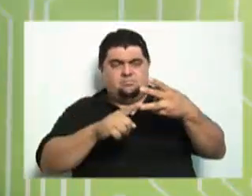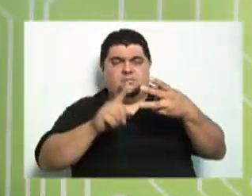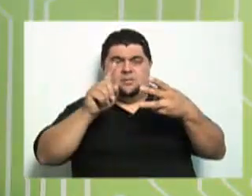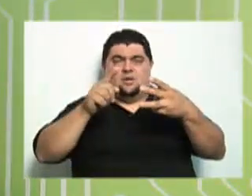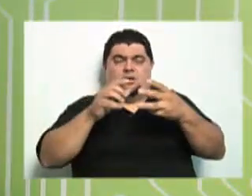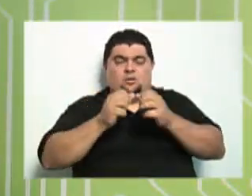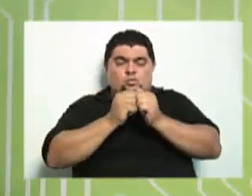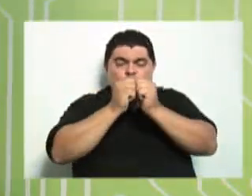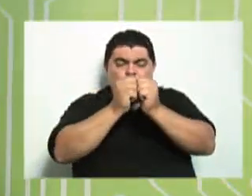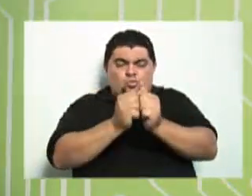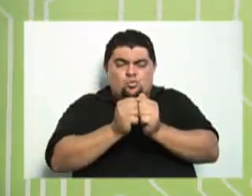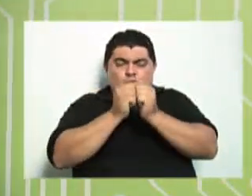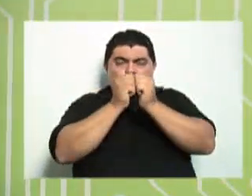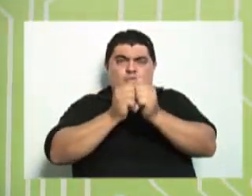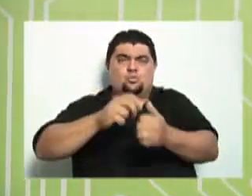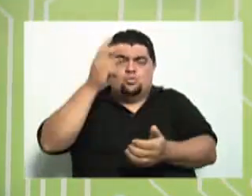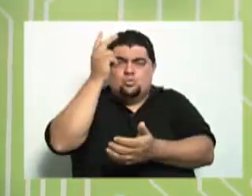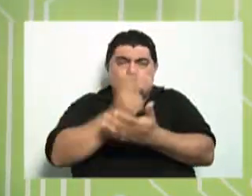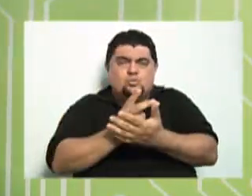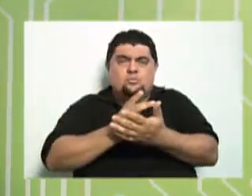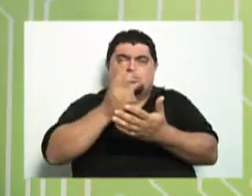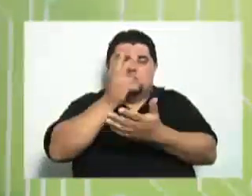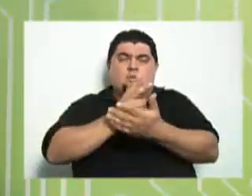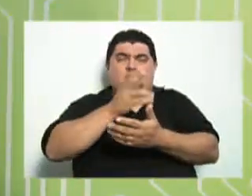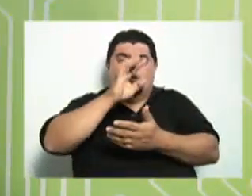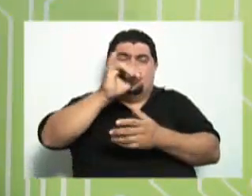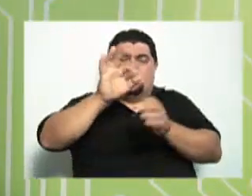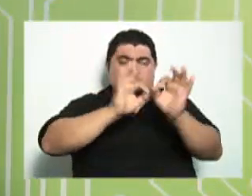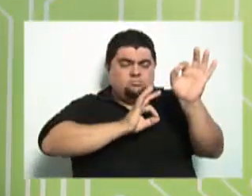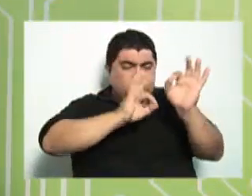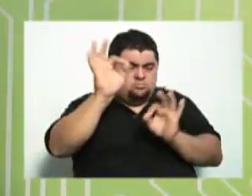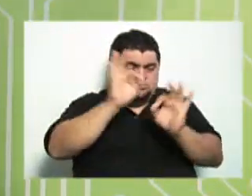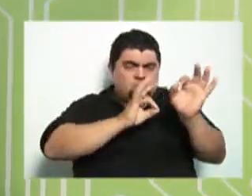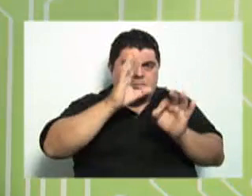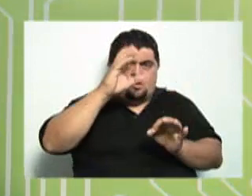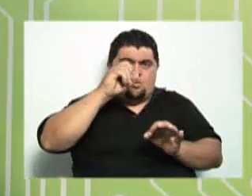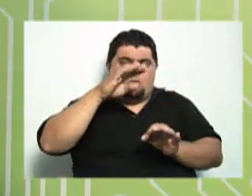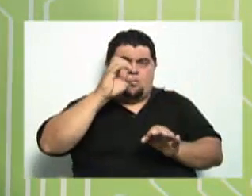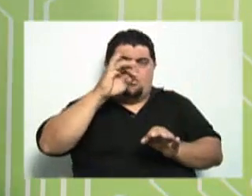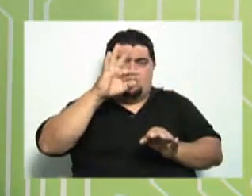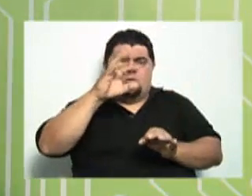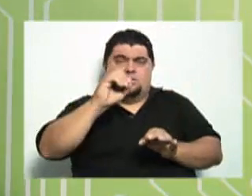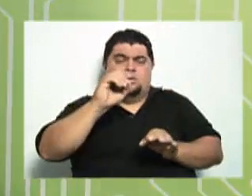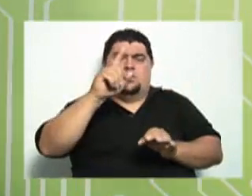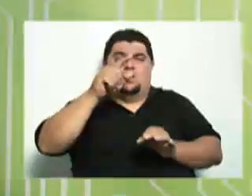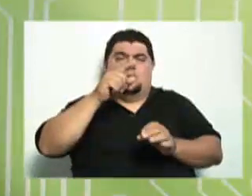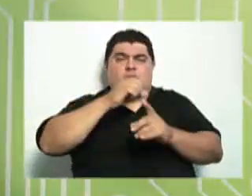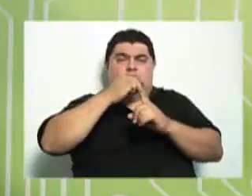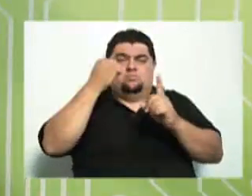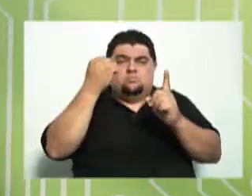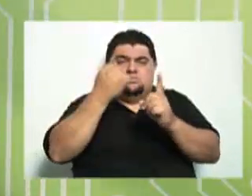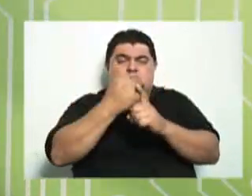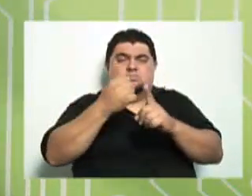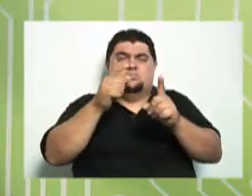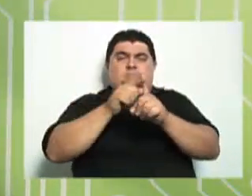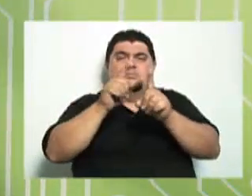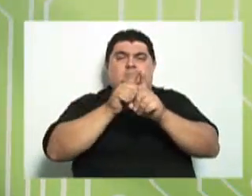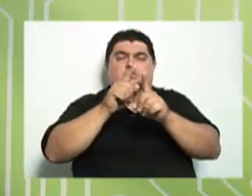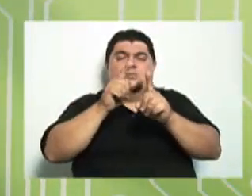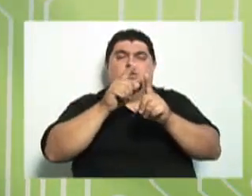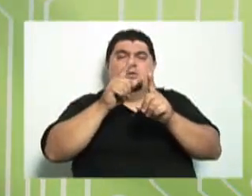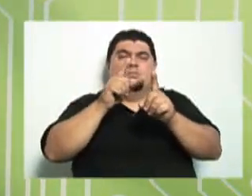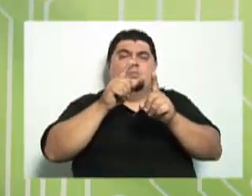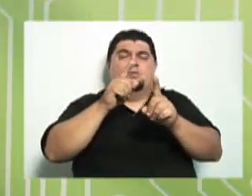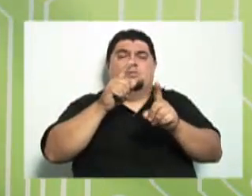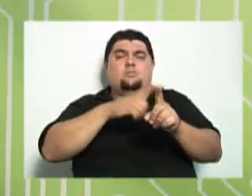andam juntas e juntas vão compor esse importante conceito, que é a questão social, ambiental e econômica.